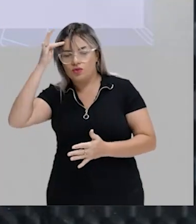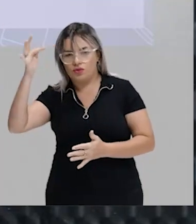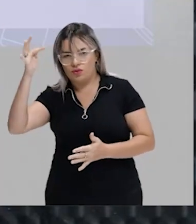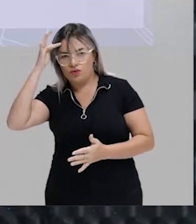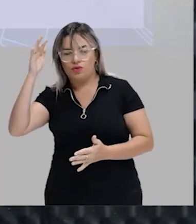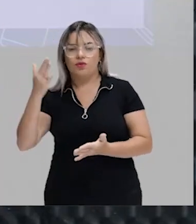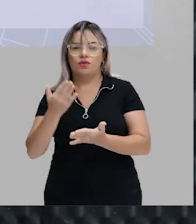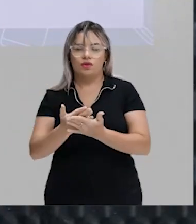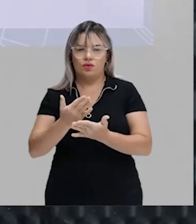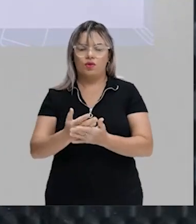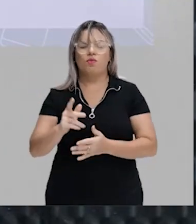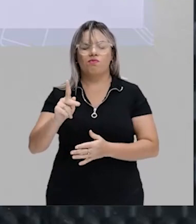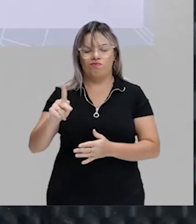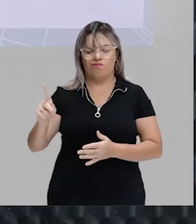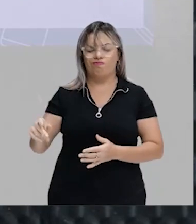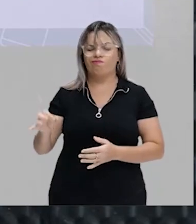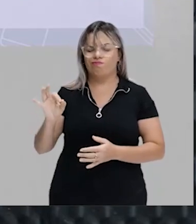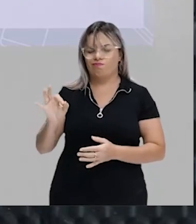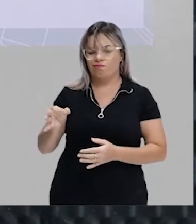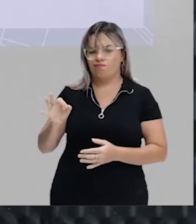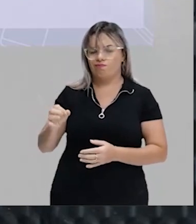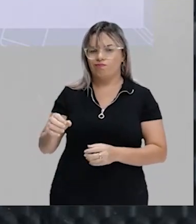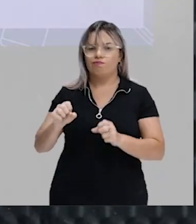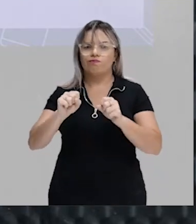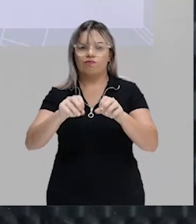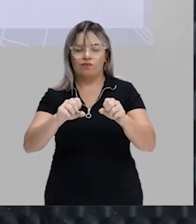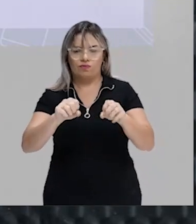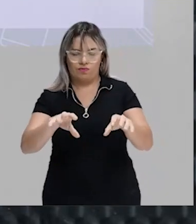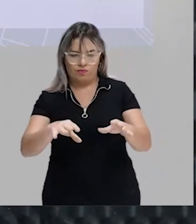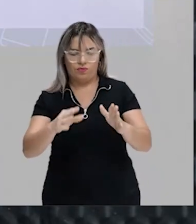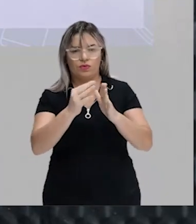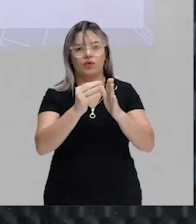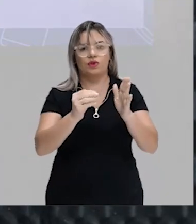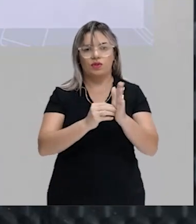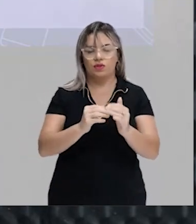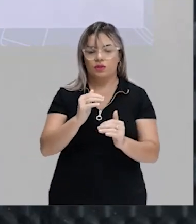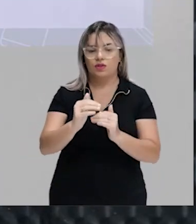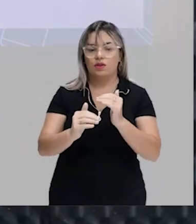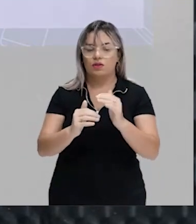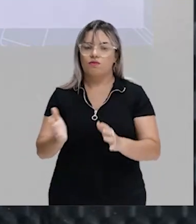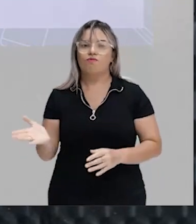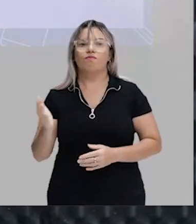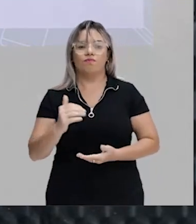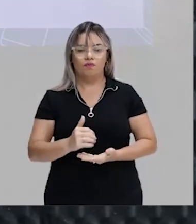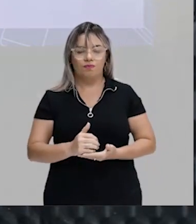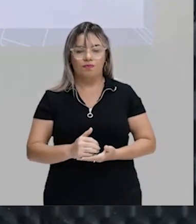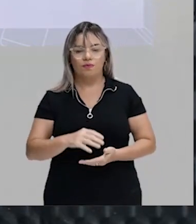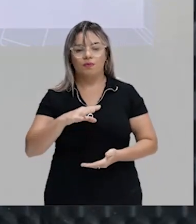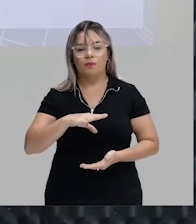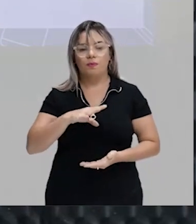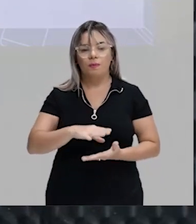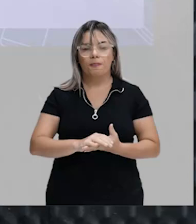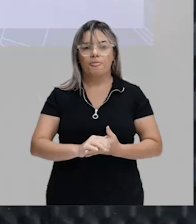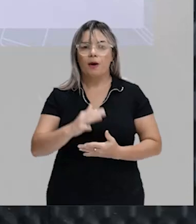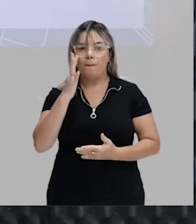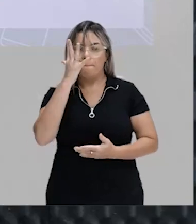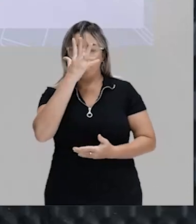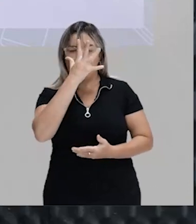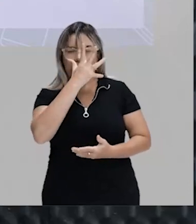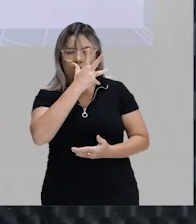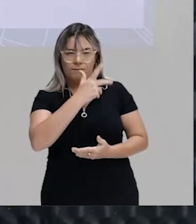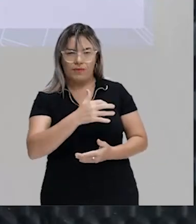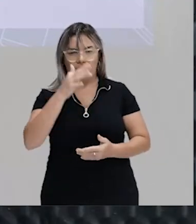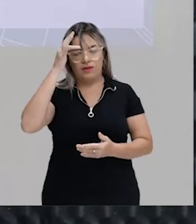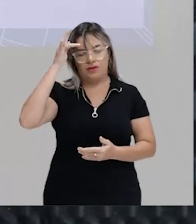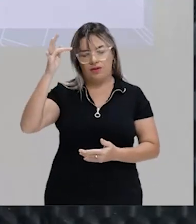certeza o professor faz essas referências de acordo com o assunto que ele trabalha, que ele desenvolve. Então, o belo na filosofia tradicional,